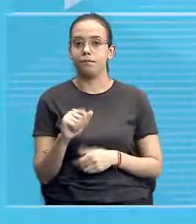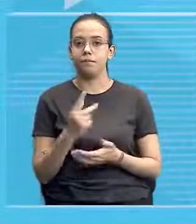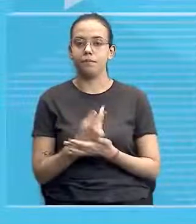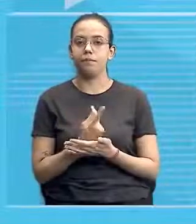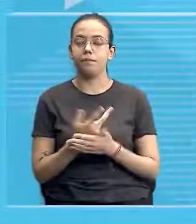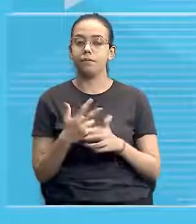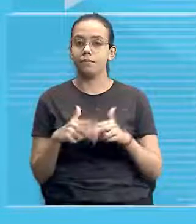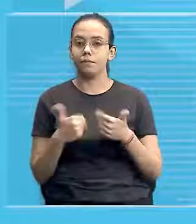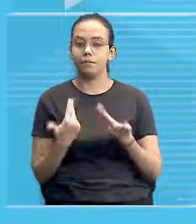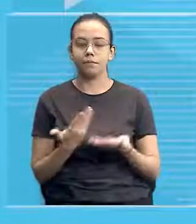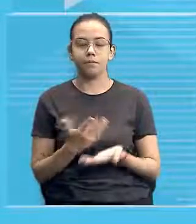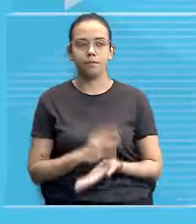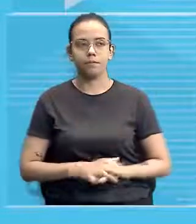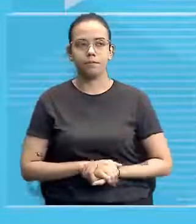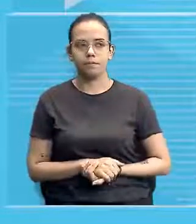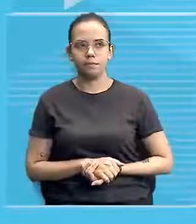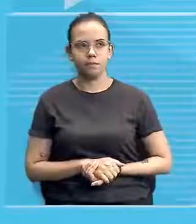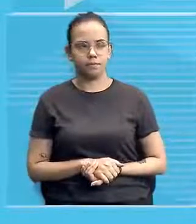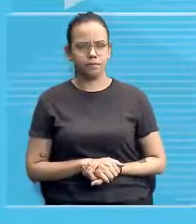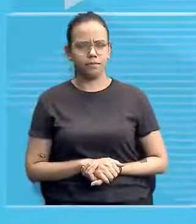Letra A.